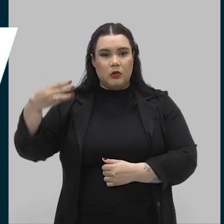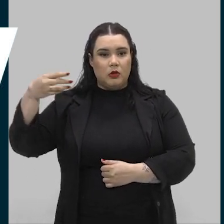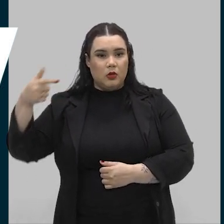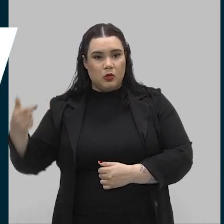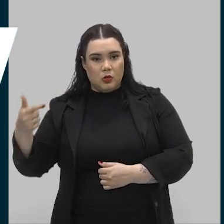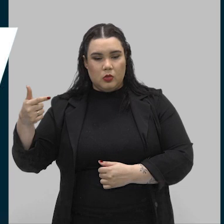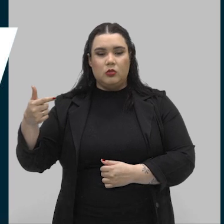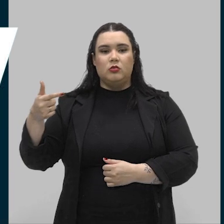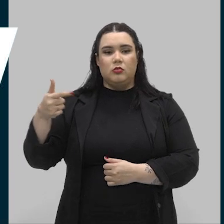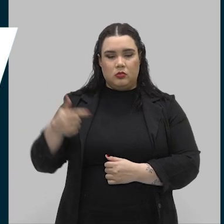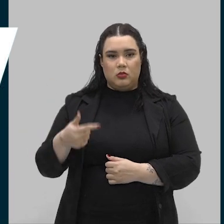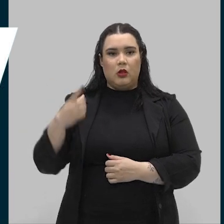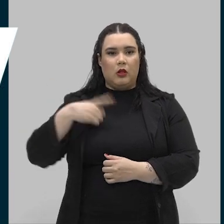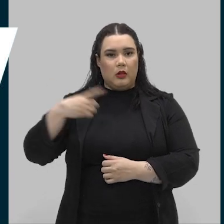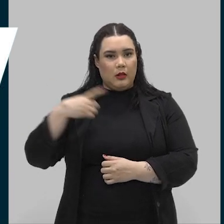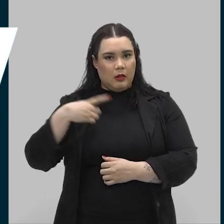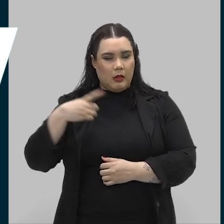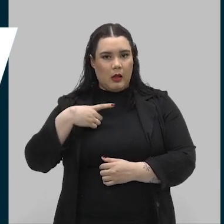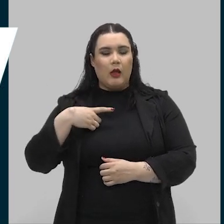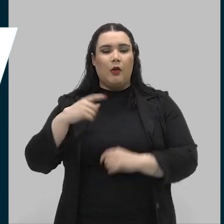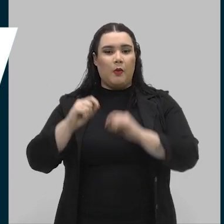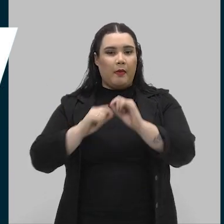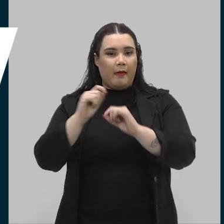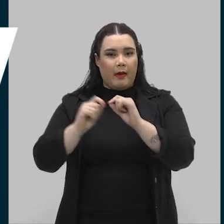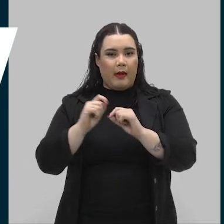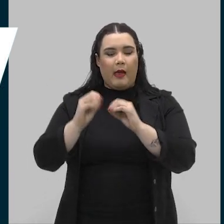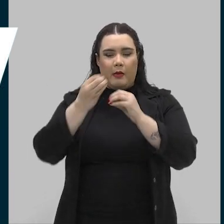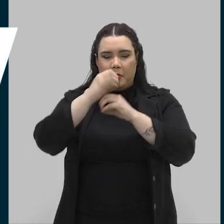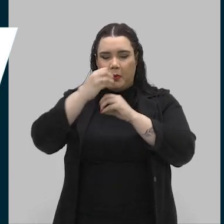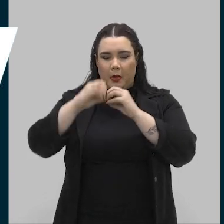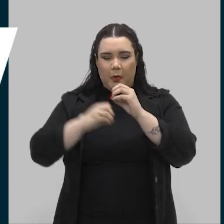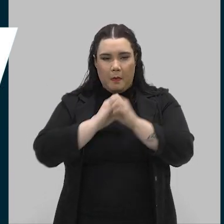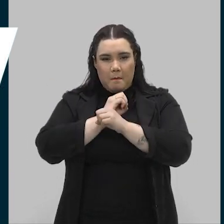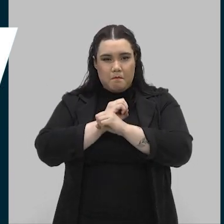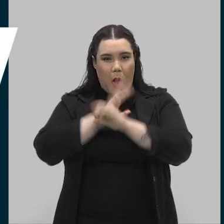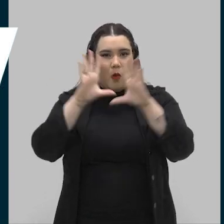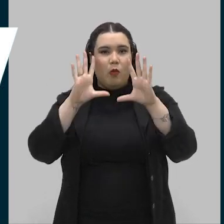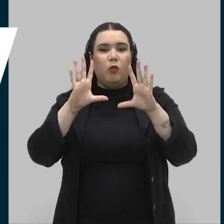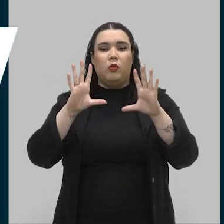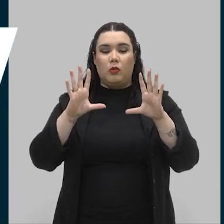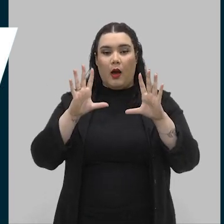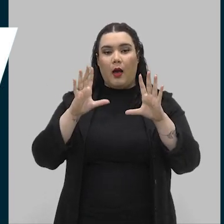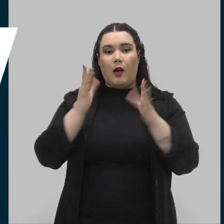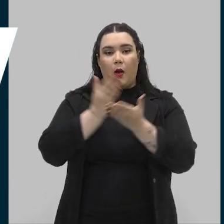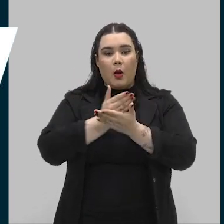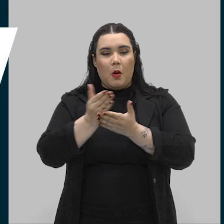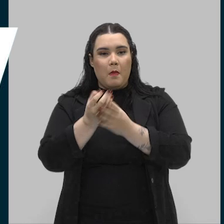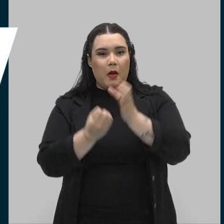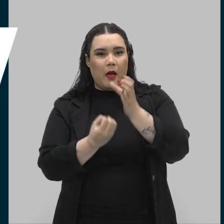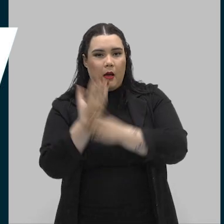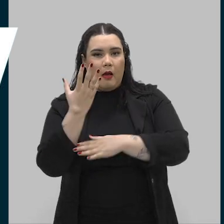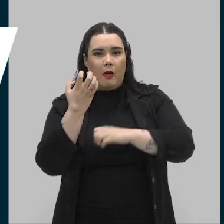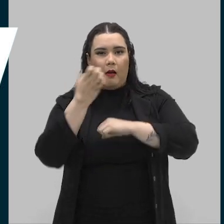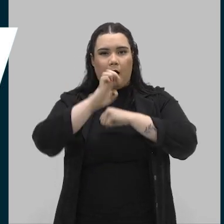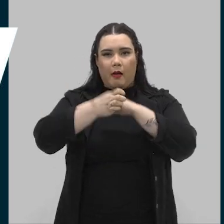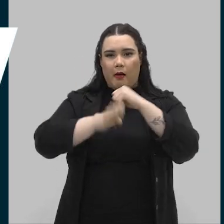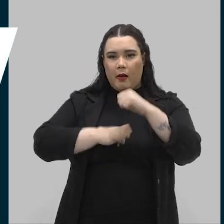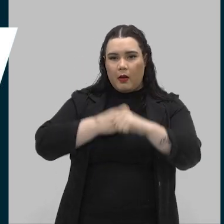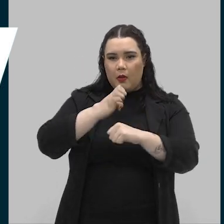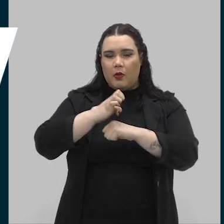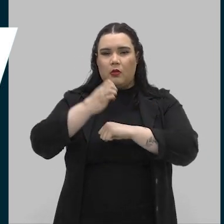de partículas, que explodiu e começou ali a criar elétrons e átomos